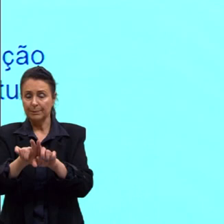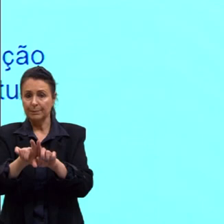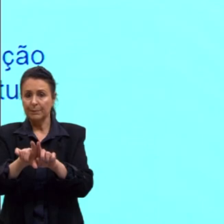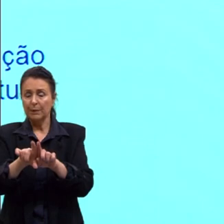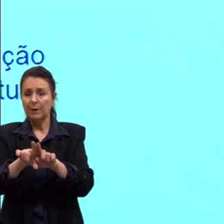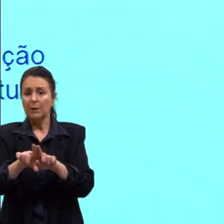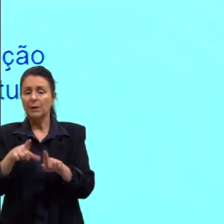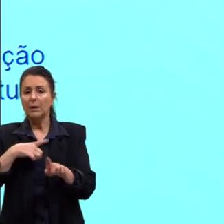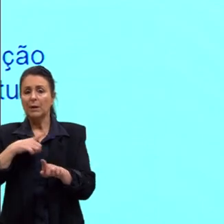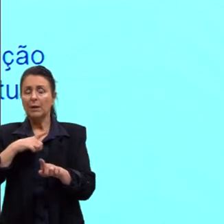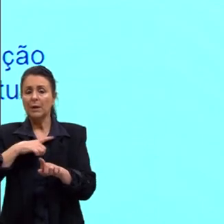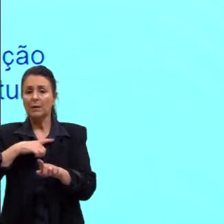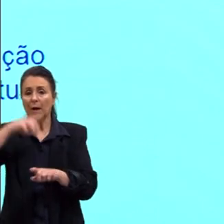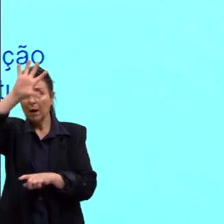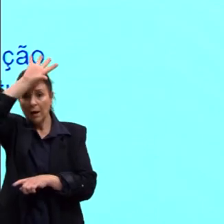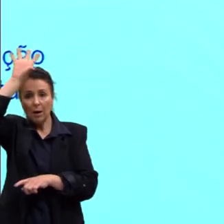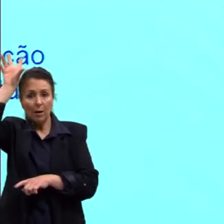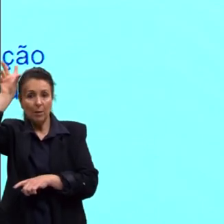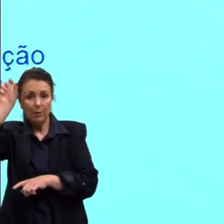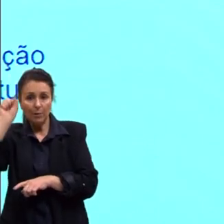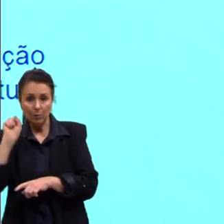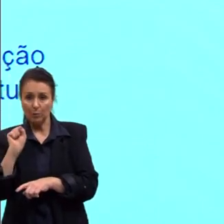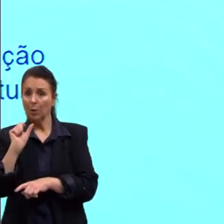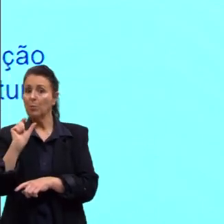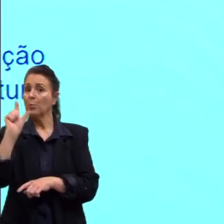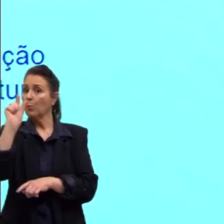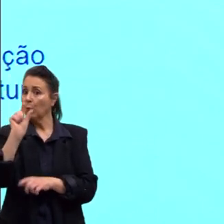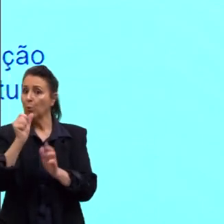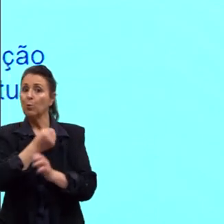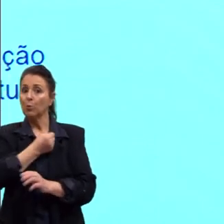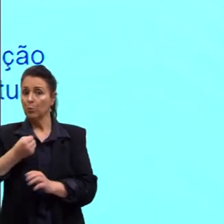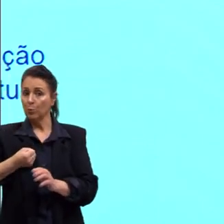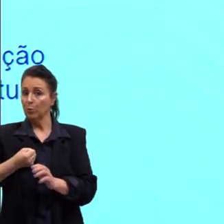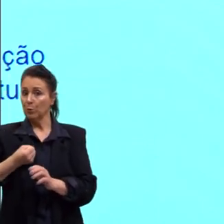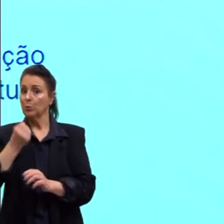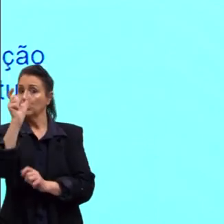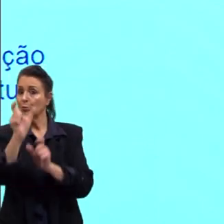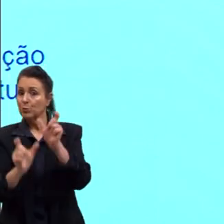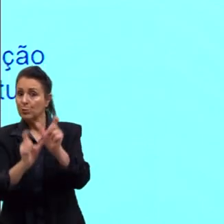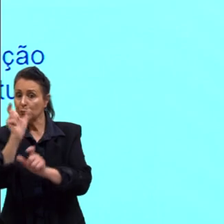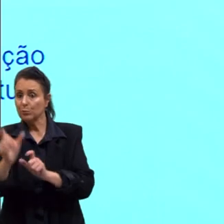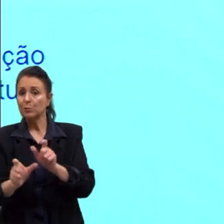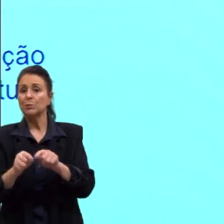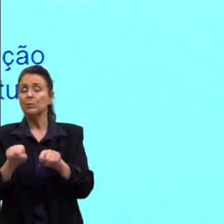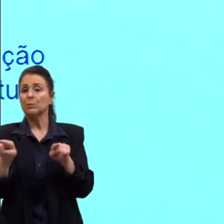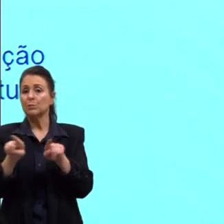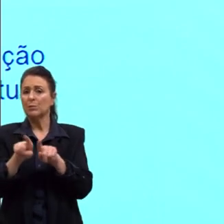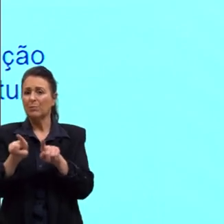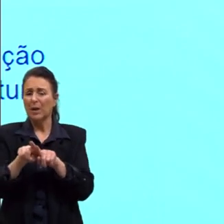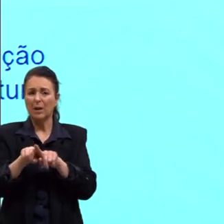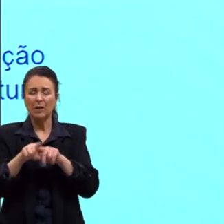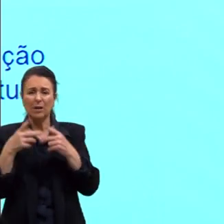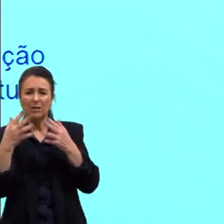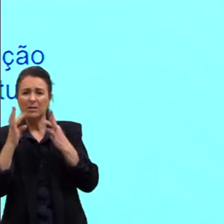E aí a região amazônica baixa densidade demográfica né técnicas rudimentares né